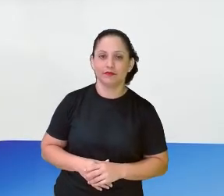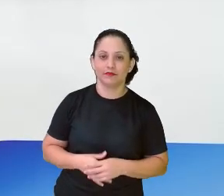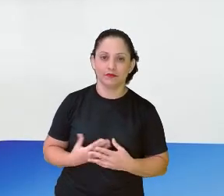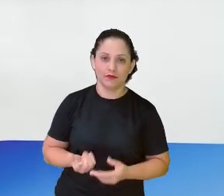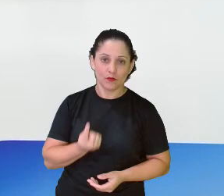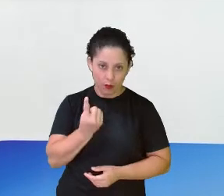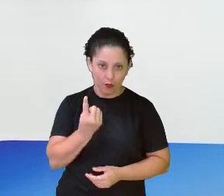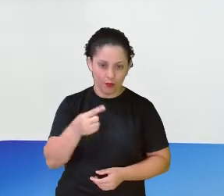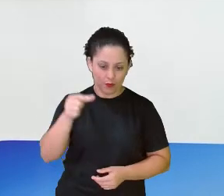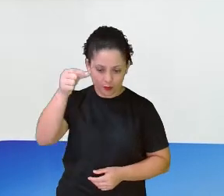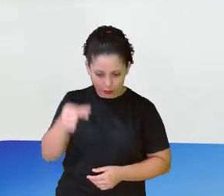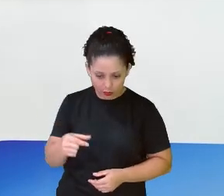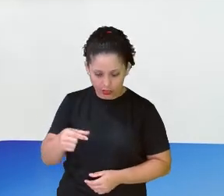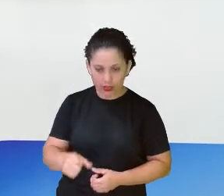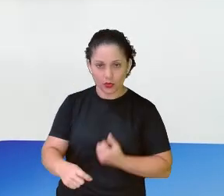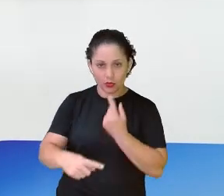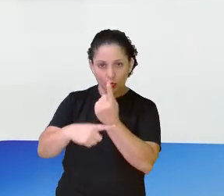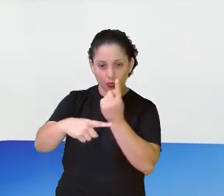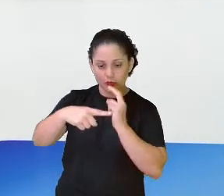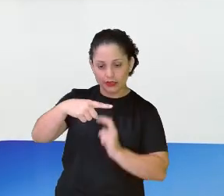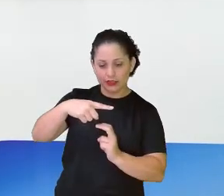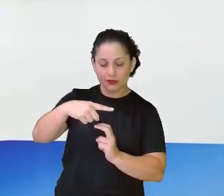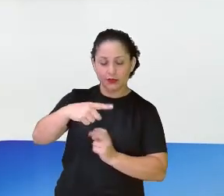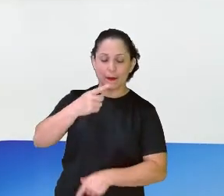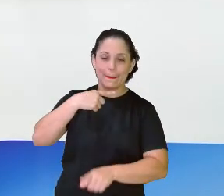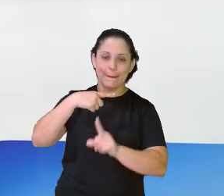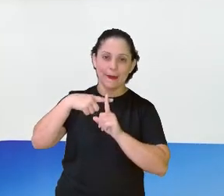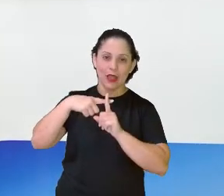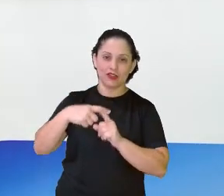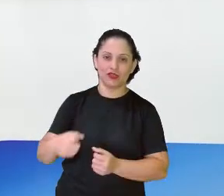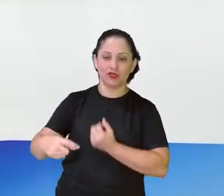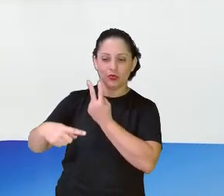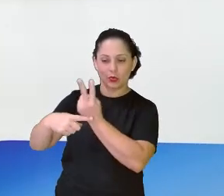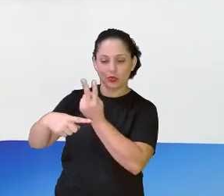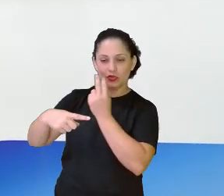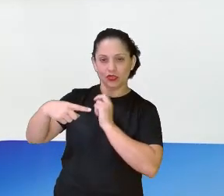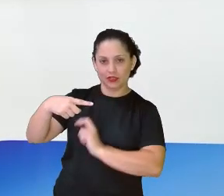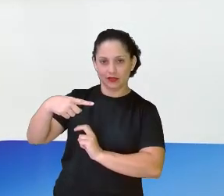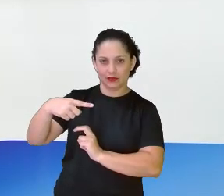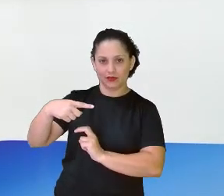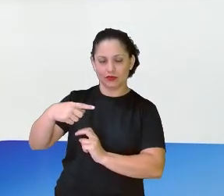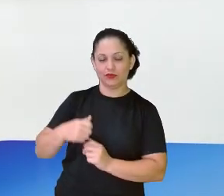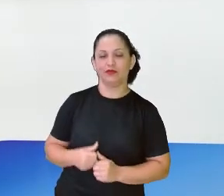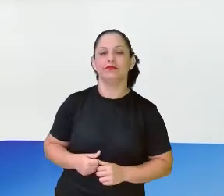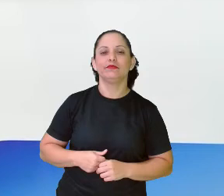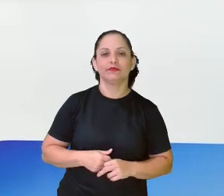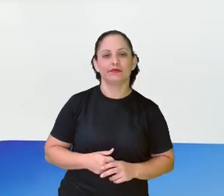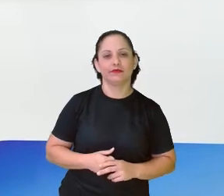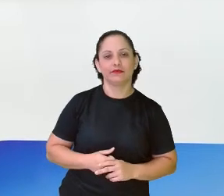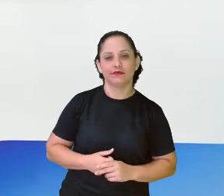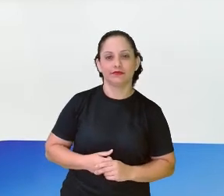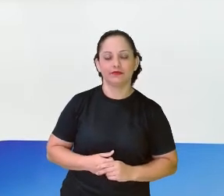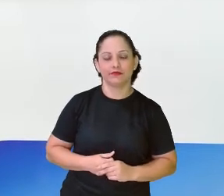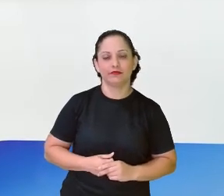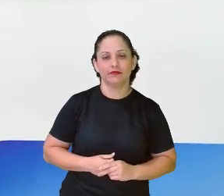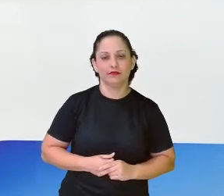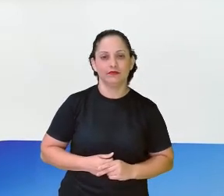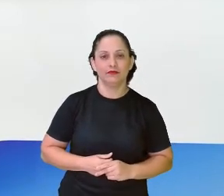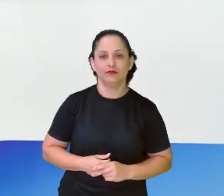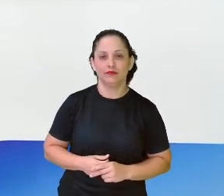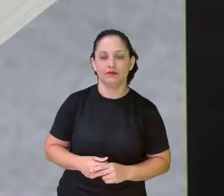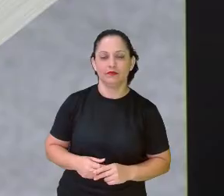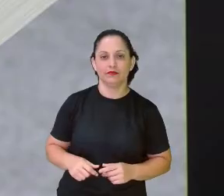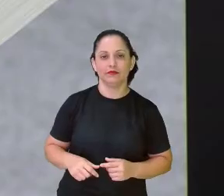1/5. Mais 2/5, ou seja, eu preciso de mais 2 bonequinhos desses.